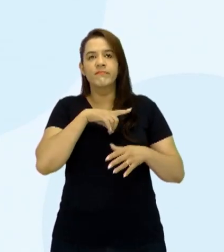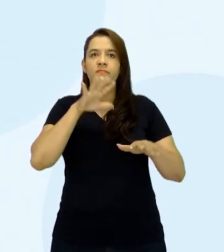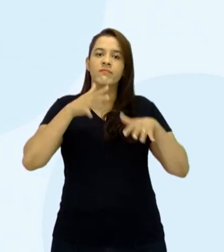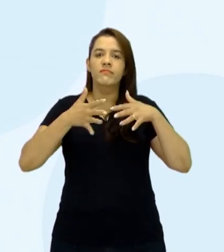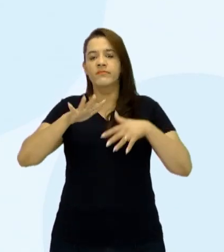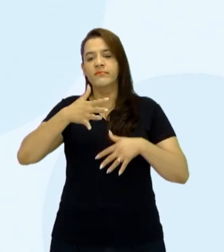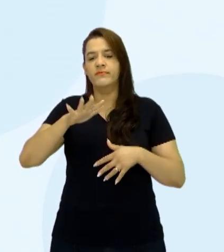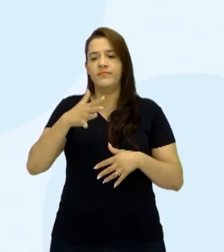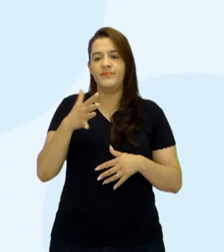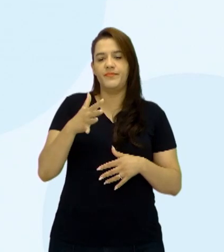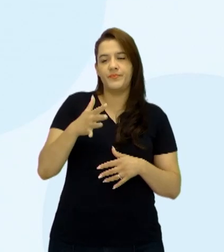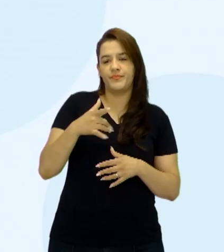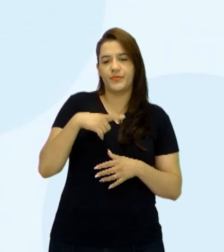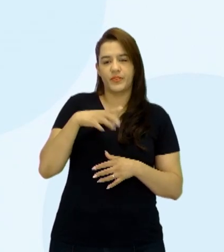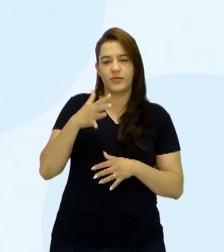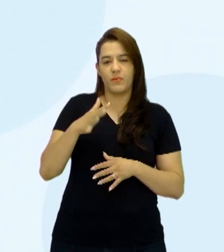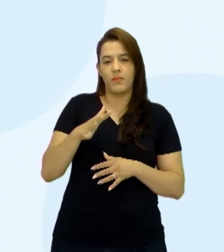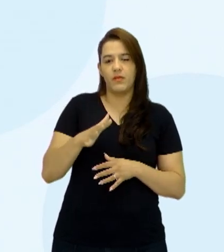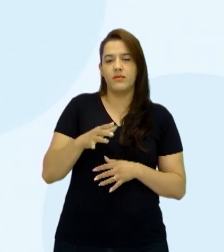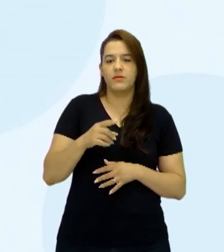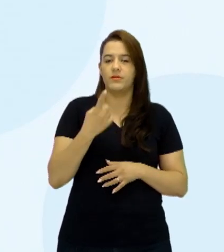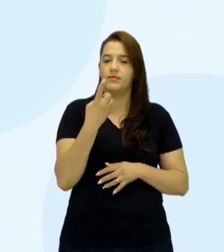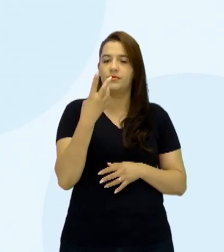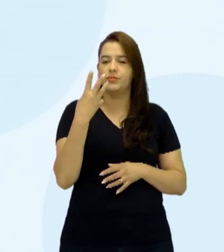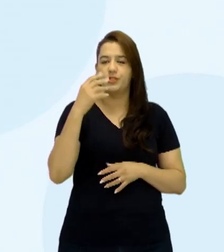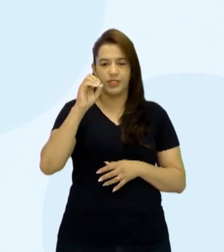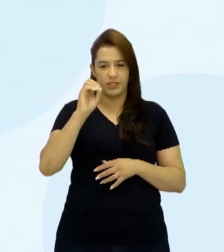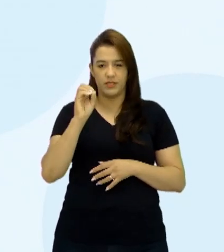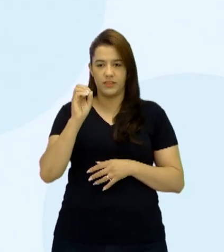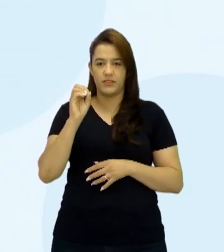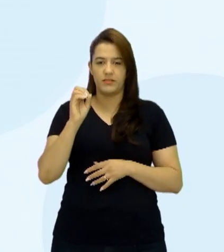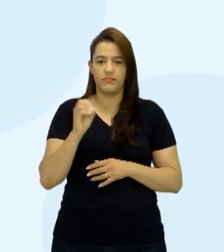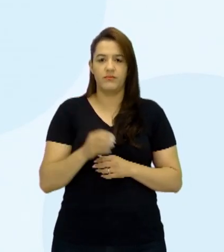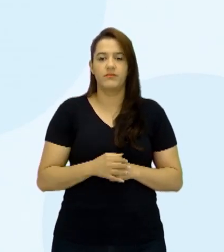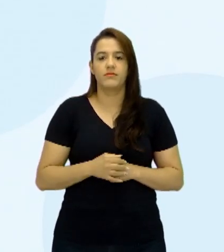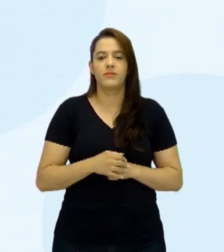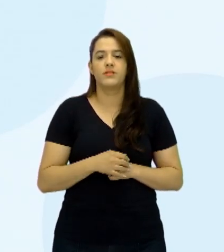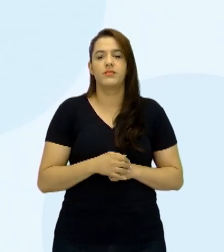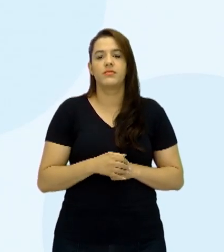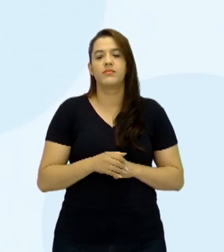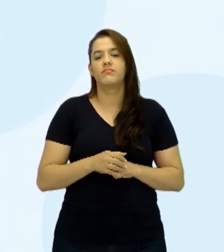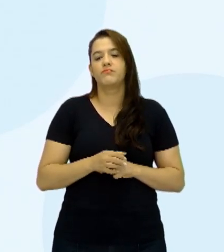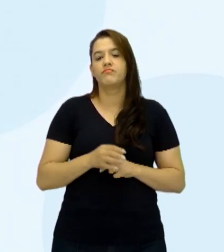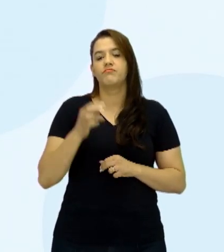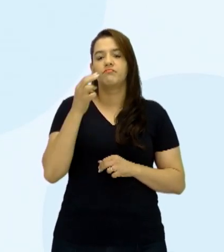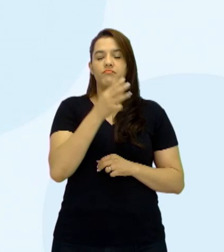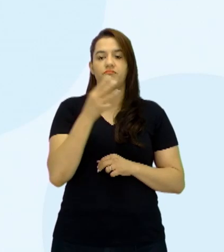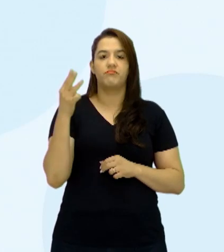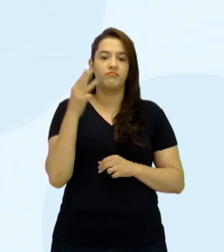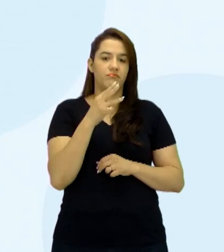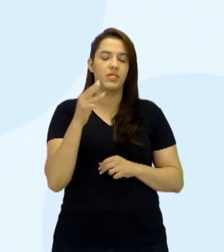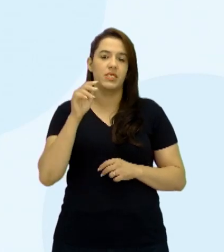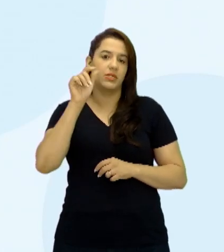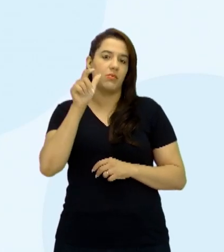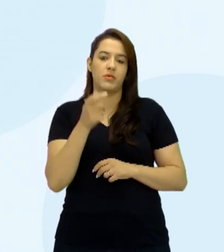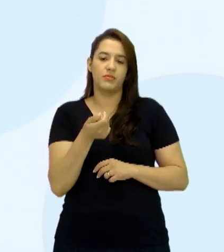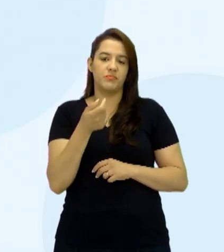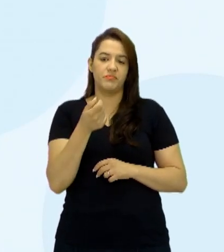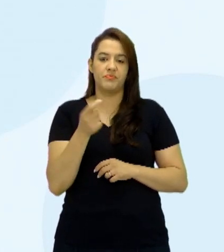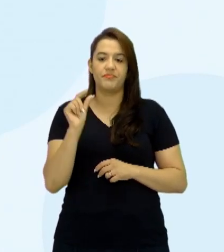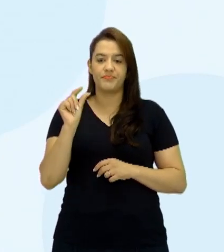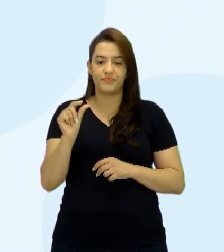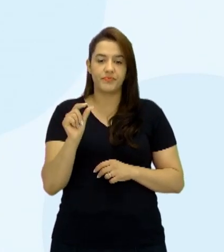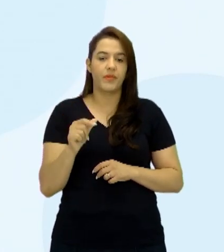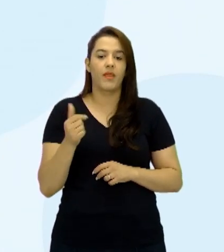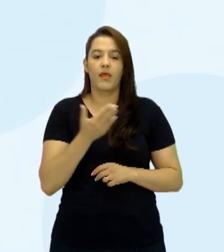torno de quanto ali? Uns 30? 43. Né? Então essa diferença aí, ela não